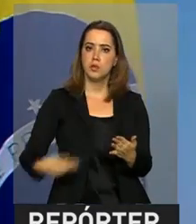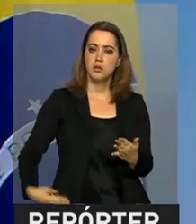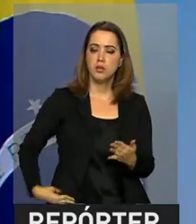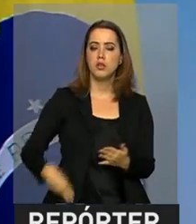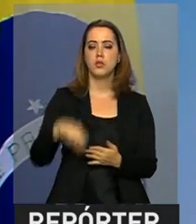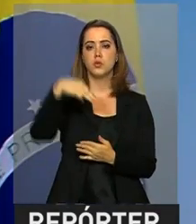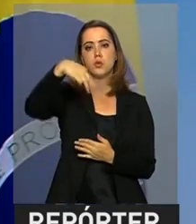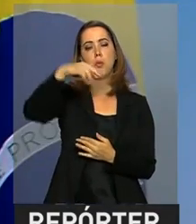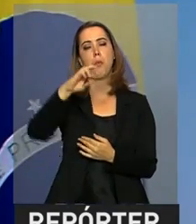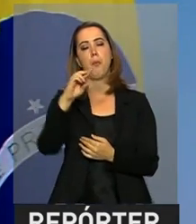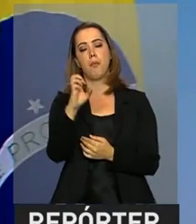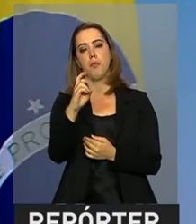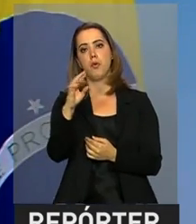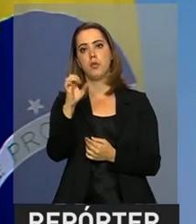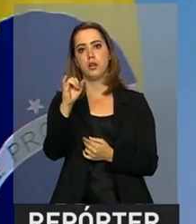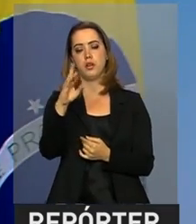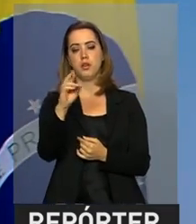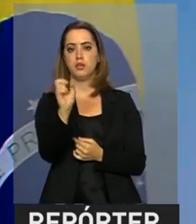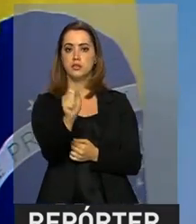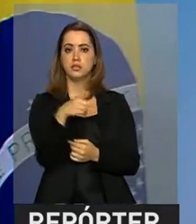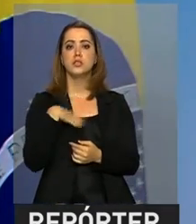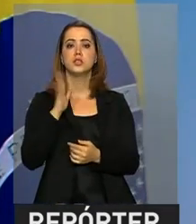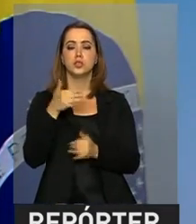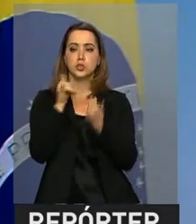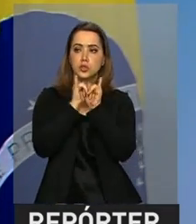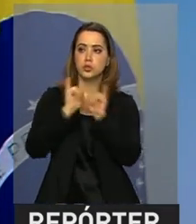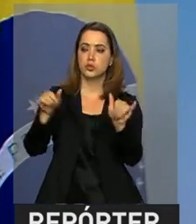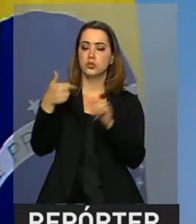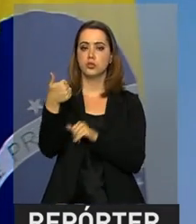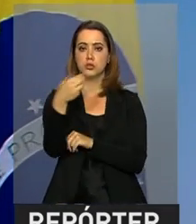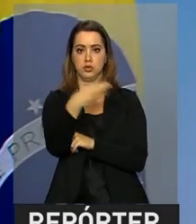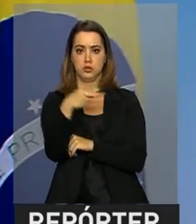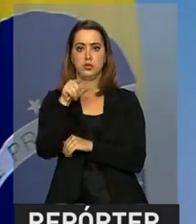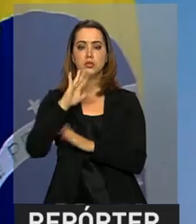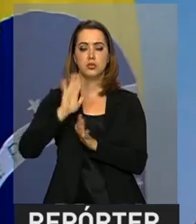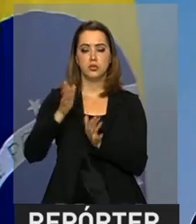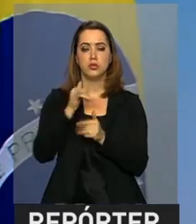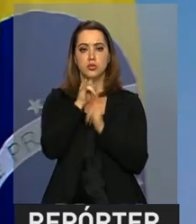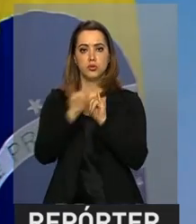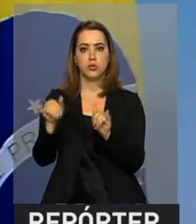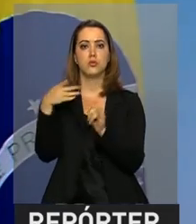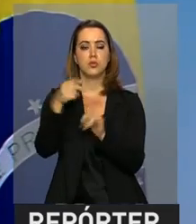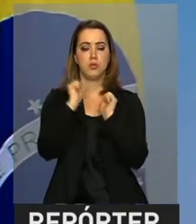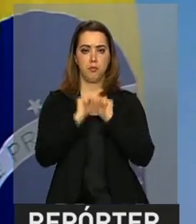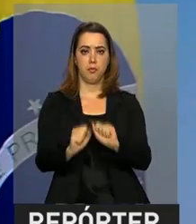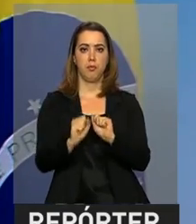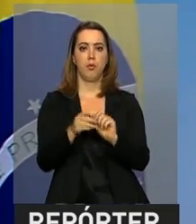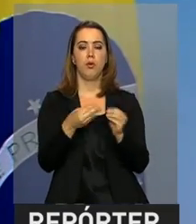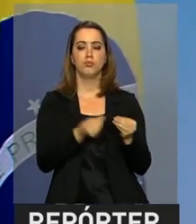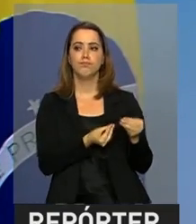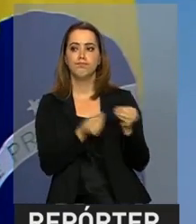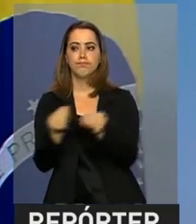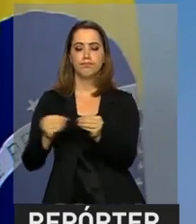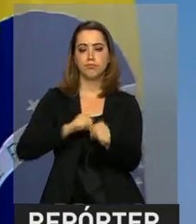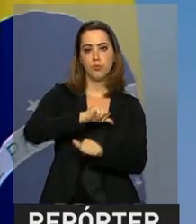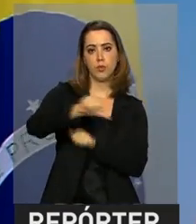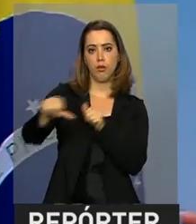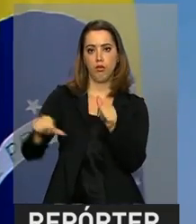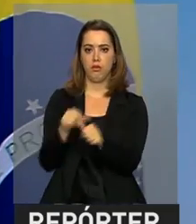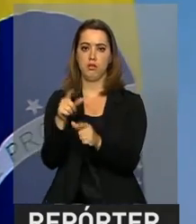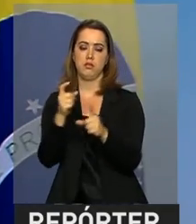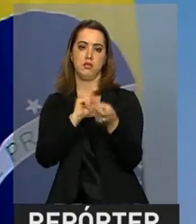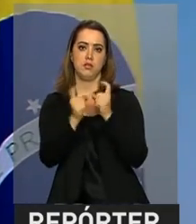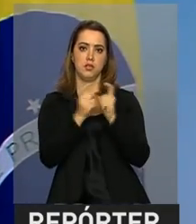concessão. E no dia 13 agora nós devemos anunciar aquelas matérias que poderão ser concedidas e, de igual